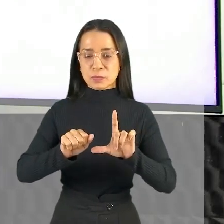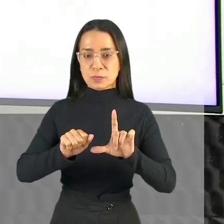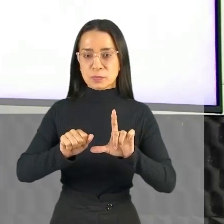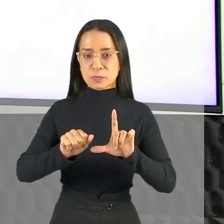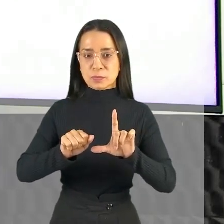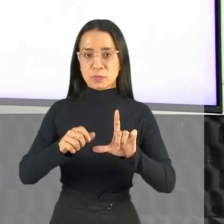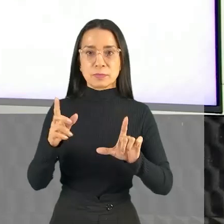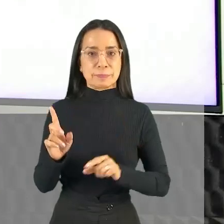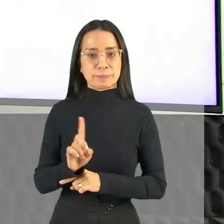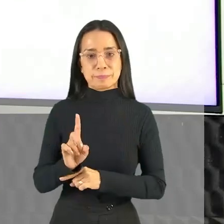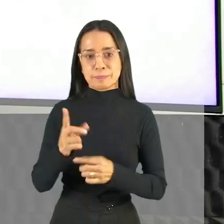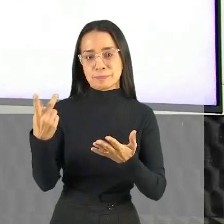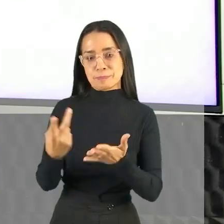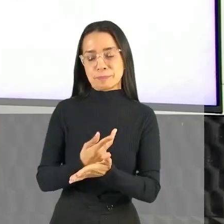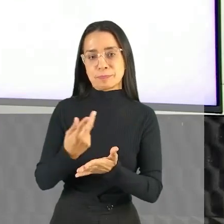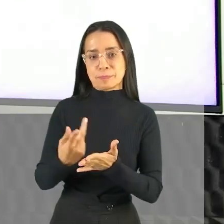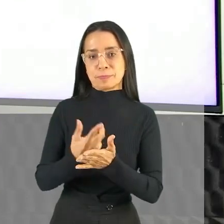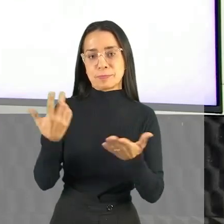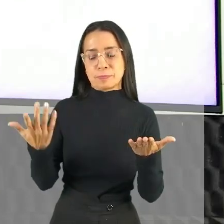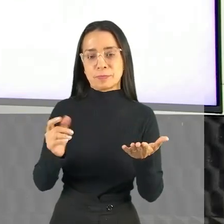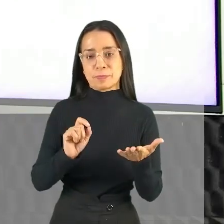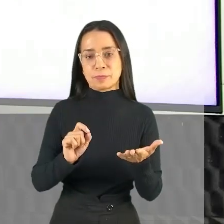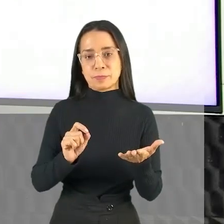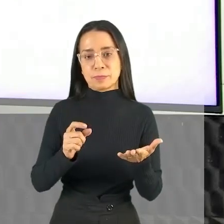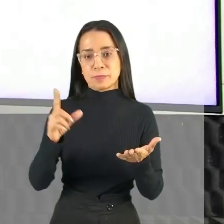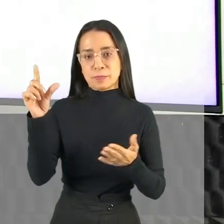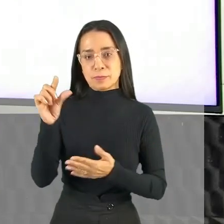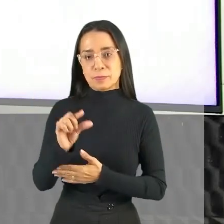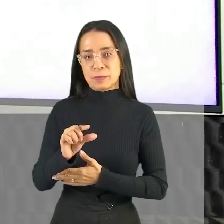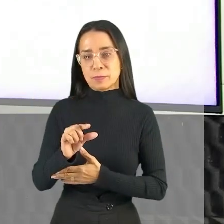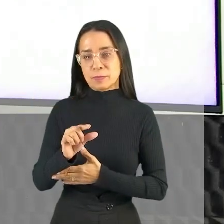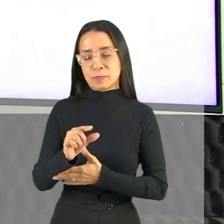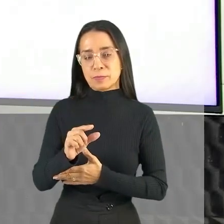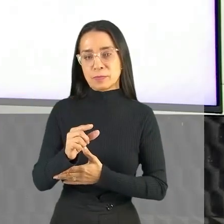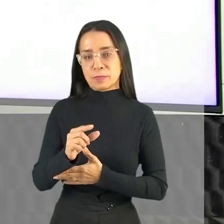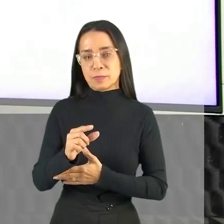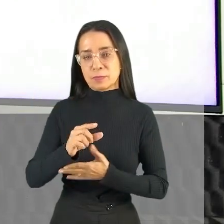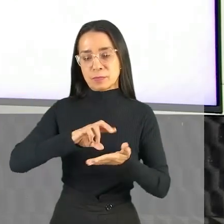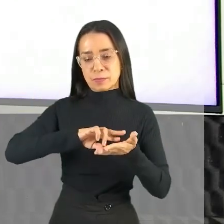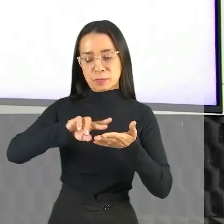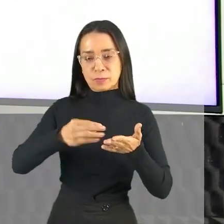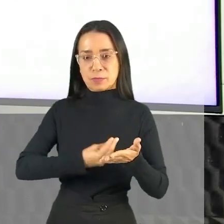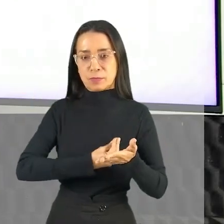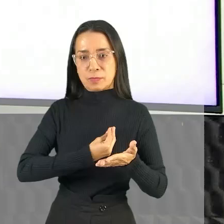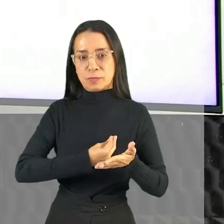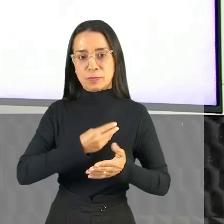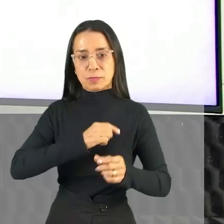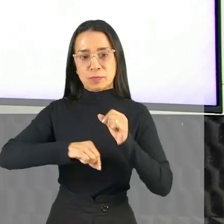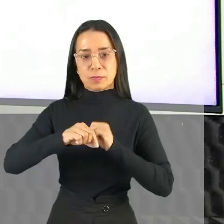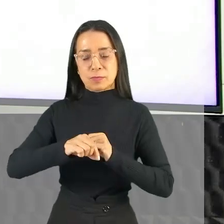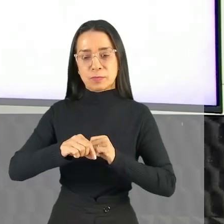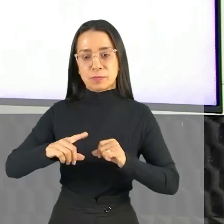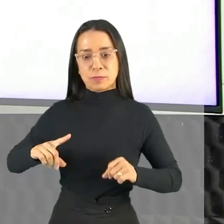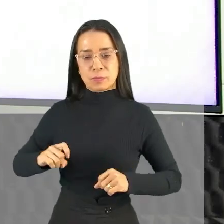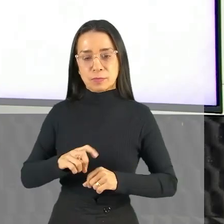espécies parasitas? Não, não necessariamente tem menor gama de espécies parasitas, tá?